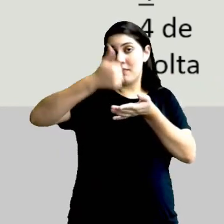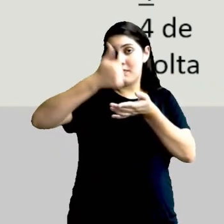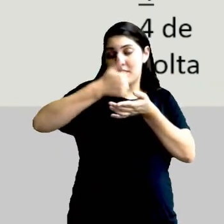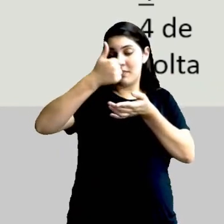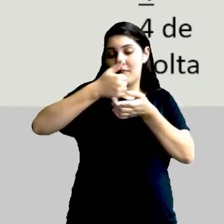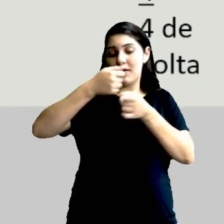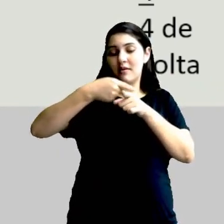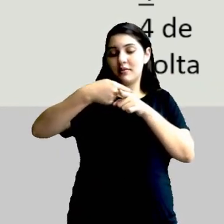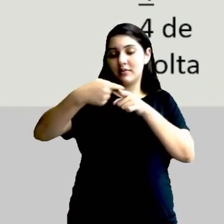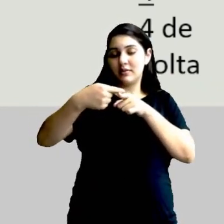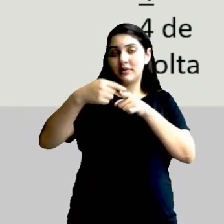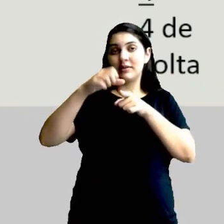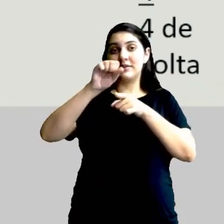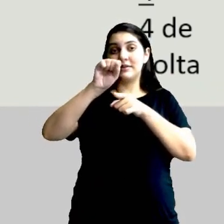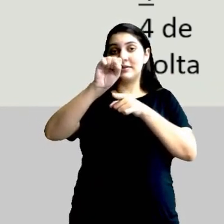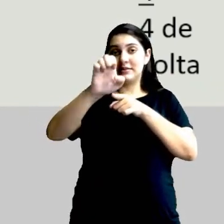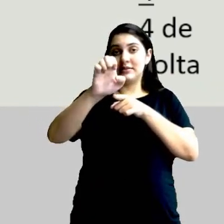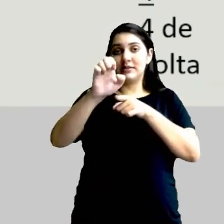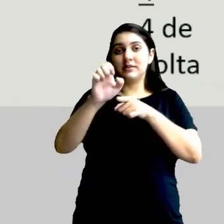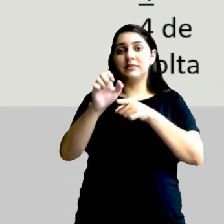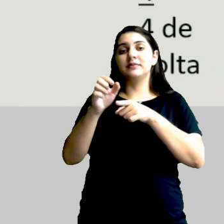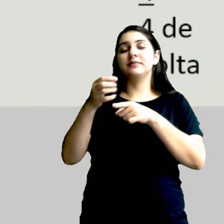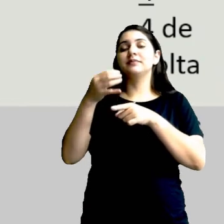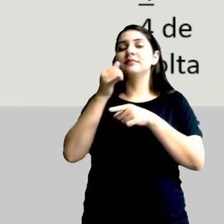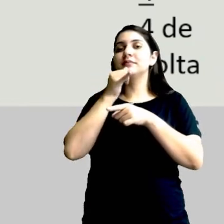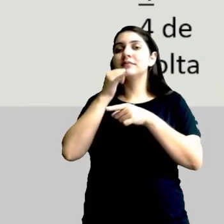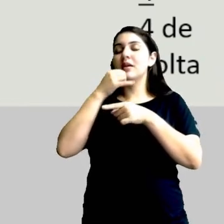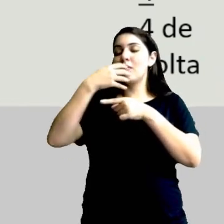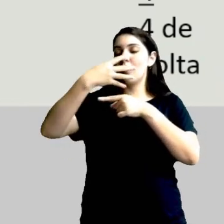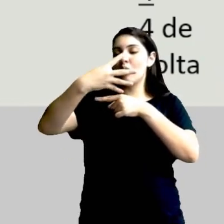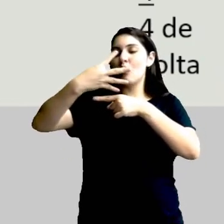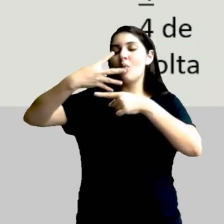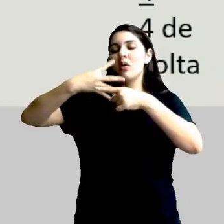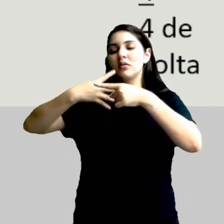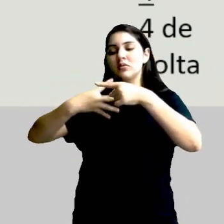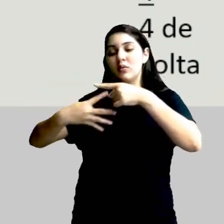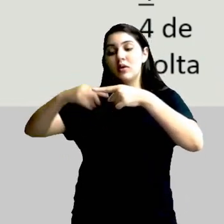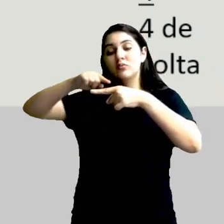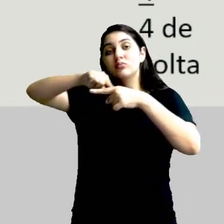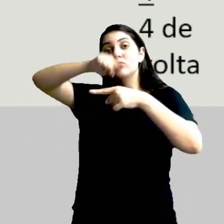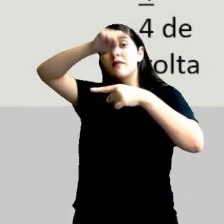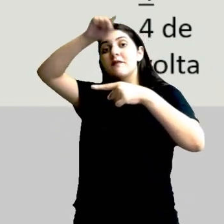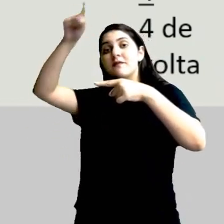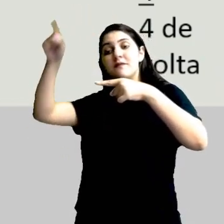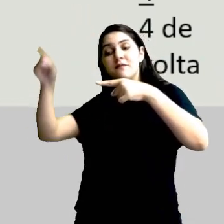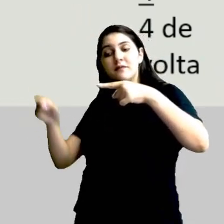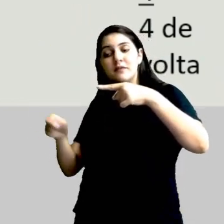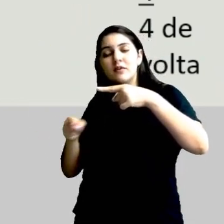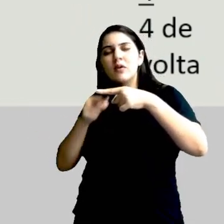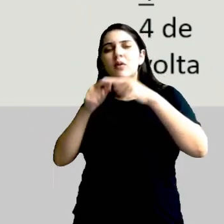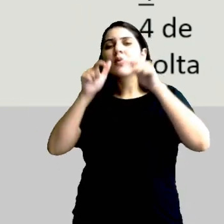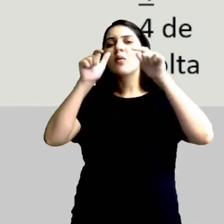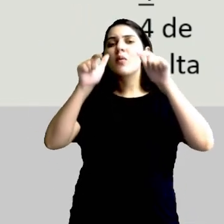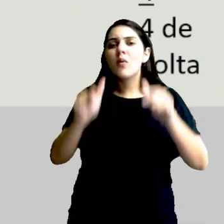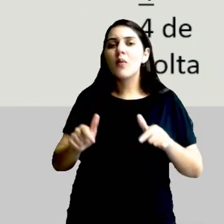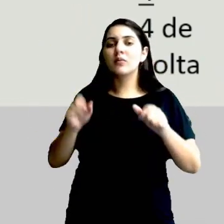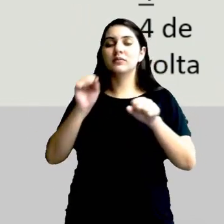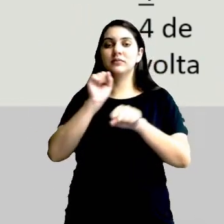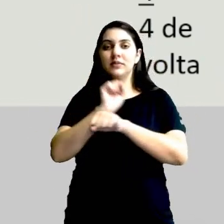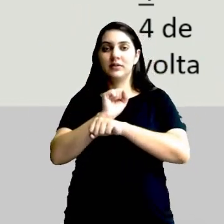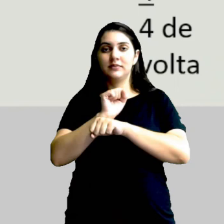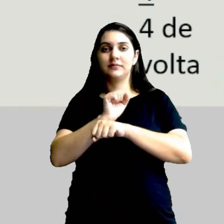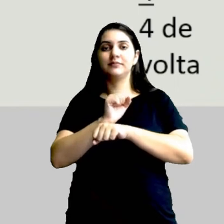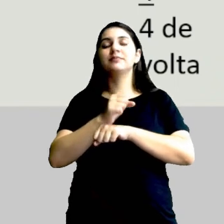primeira seta. Se ela desse 4/4 de volta, ou seja, uma volta completa, onde é que ela ia